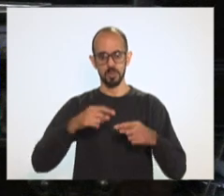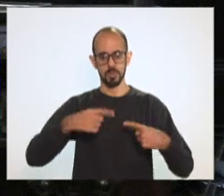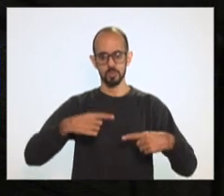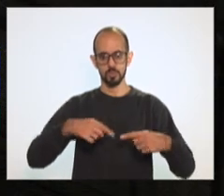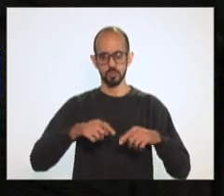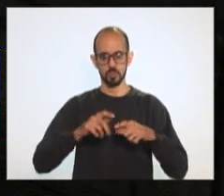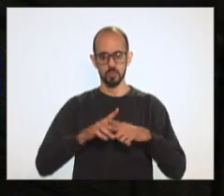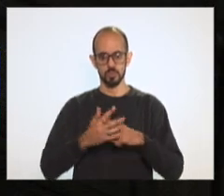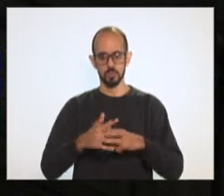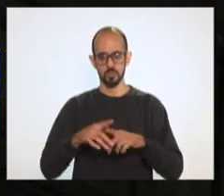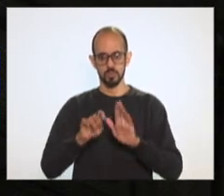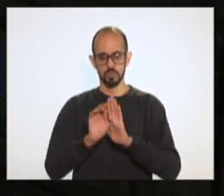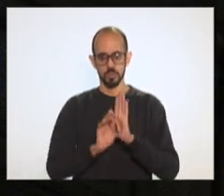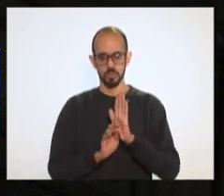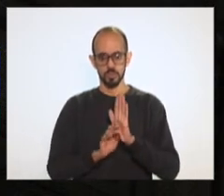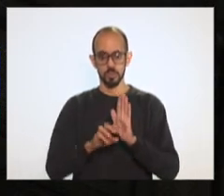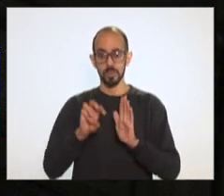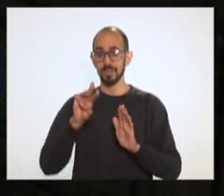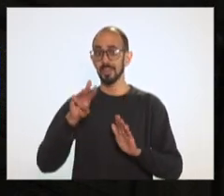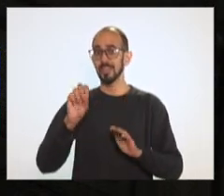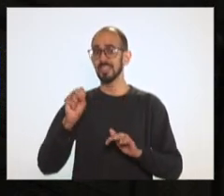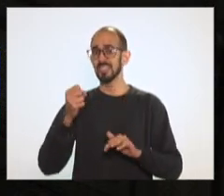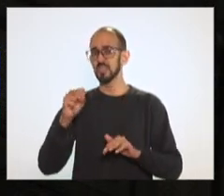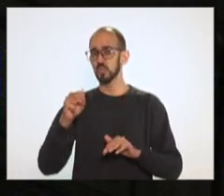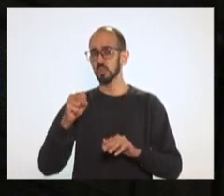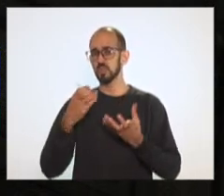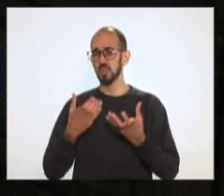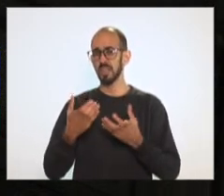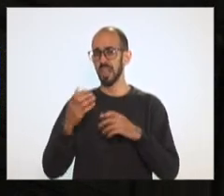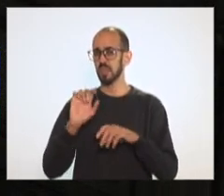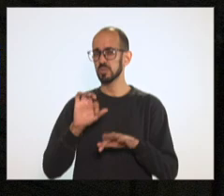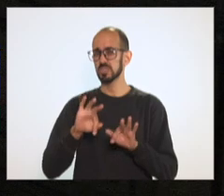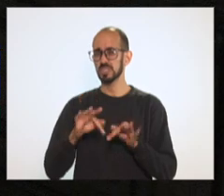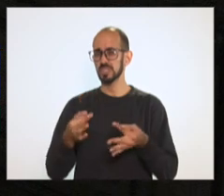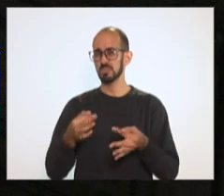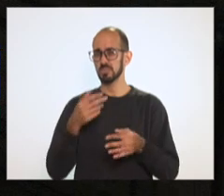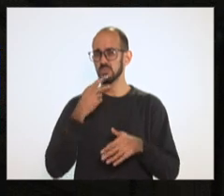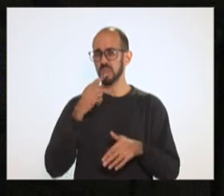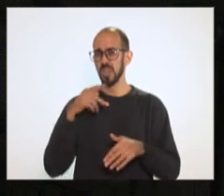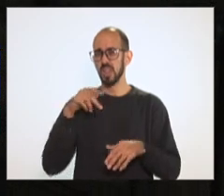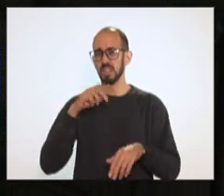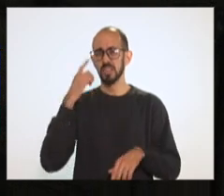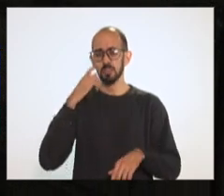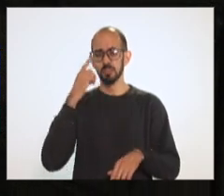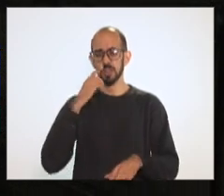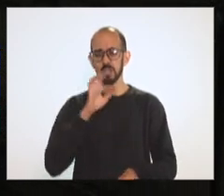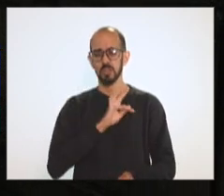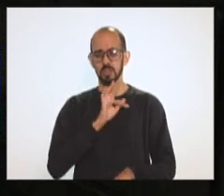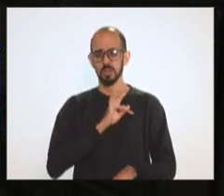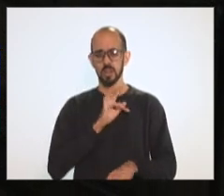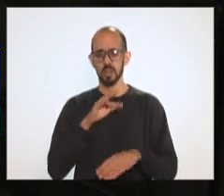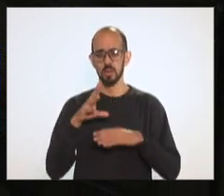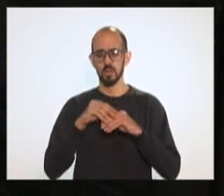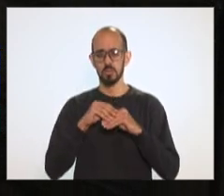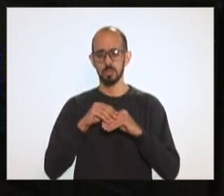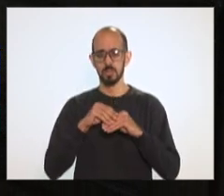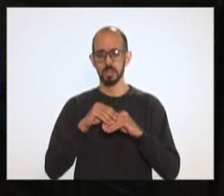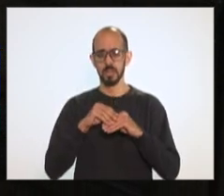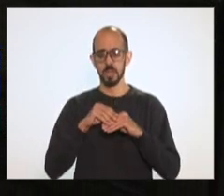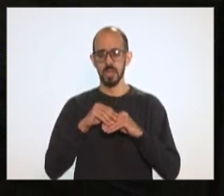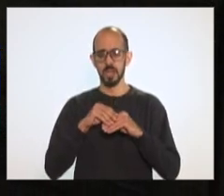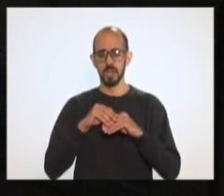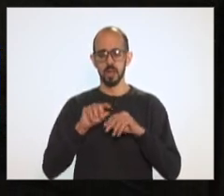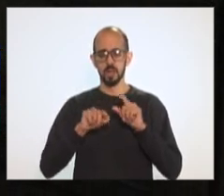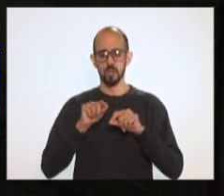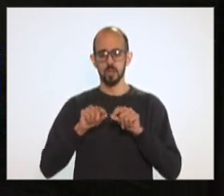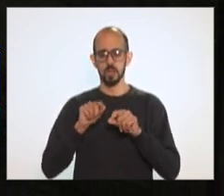Carneiro em 30 segundos que eu queria simplesmente deputada Marta Rocha corroborar a questão de ordem feita por vossa